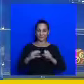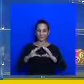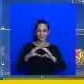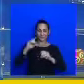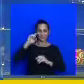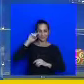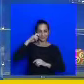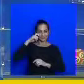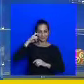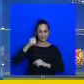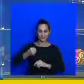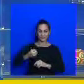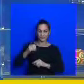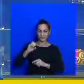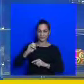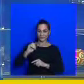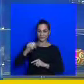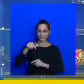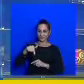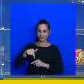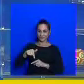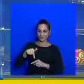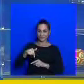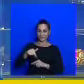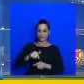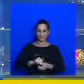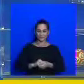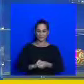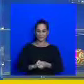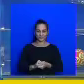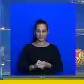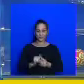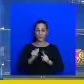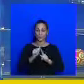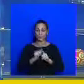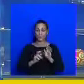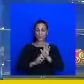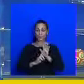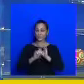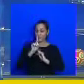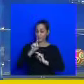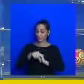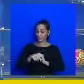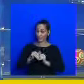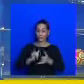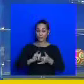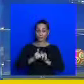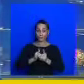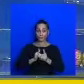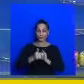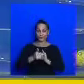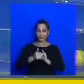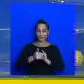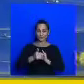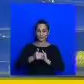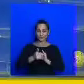Bola preta, 07. Preta, 07. O mês correspondente é